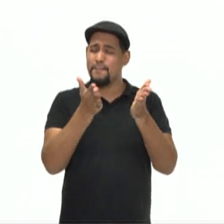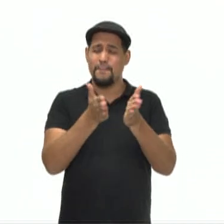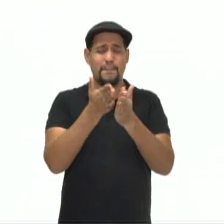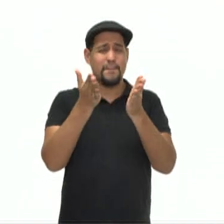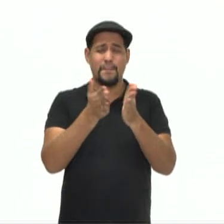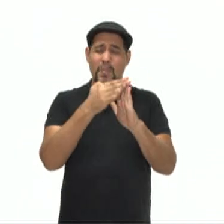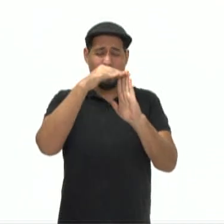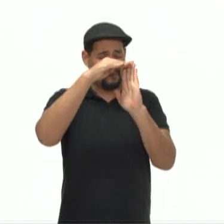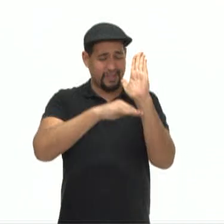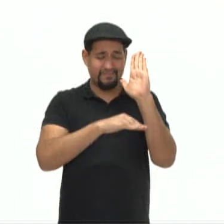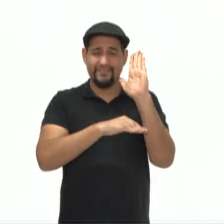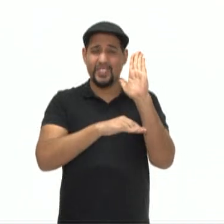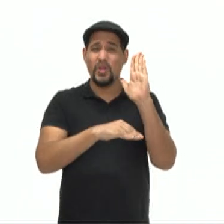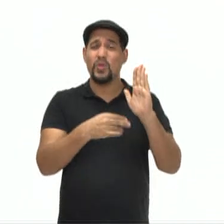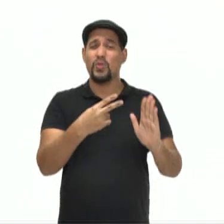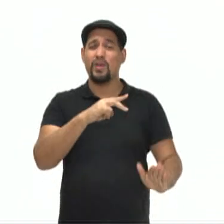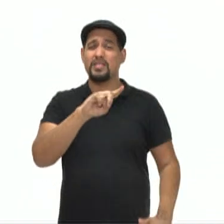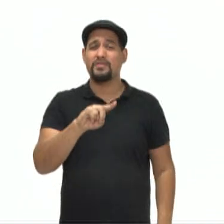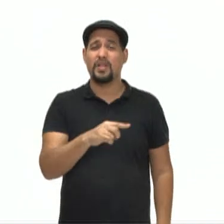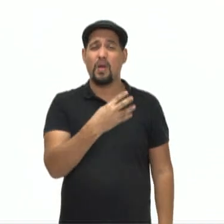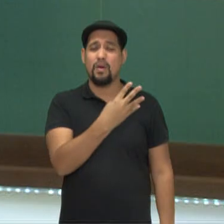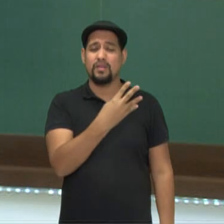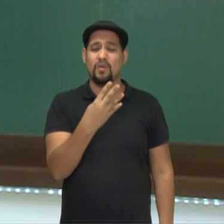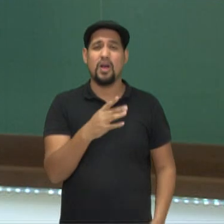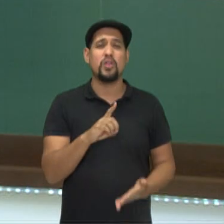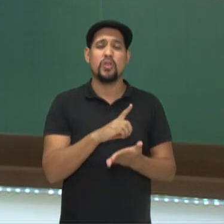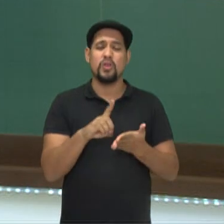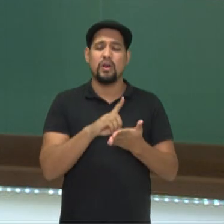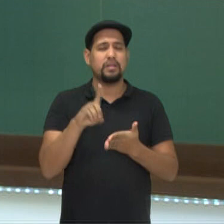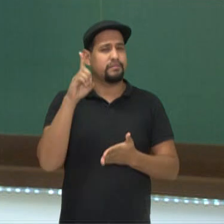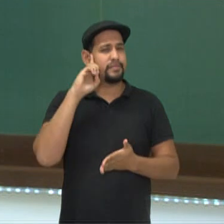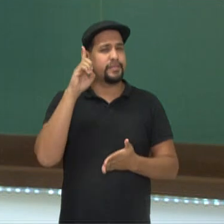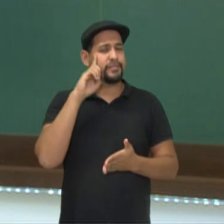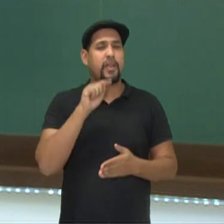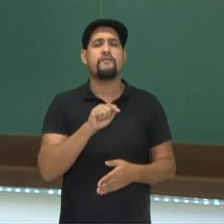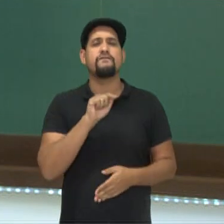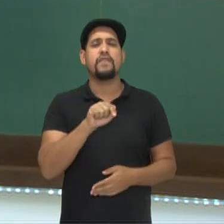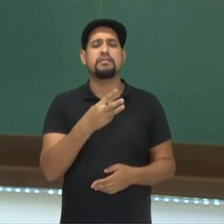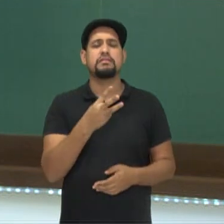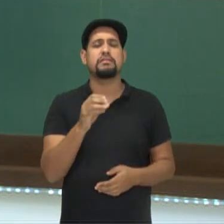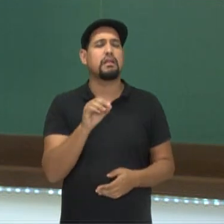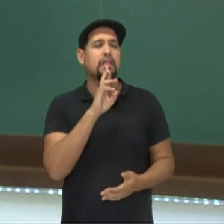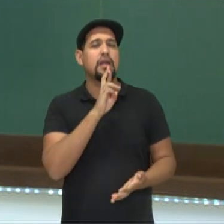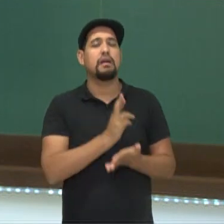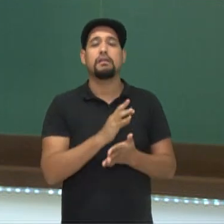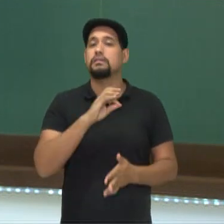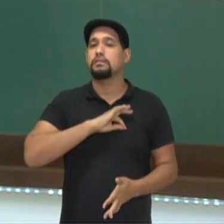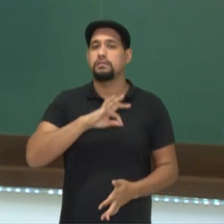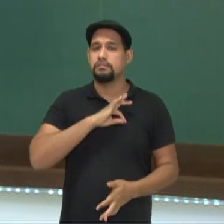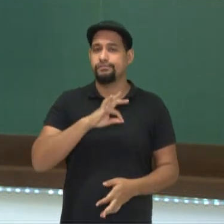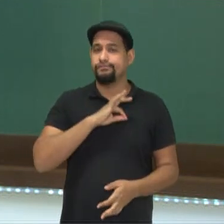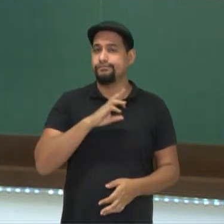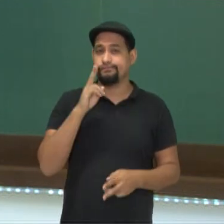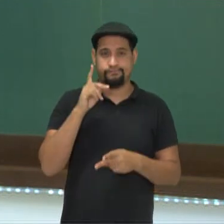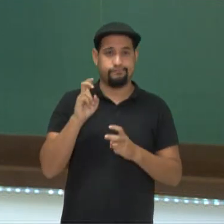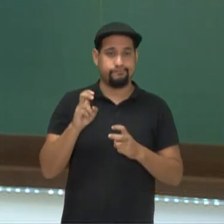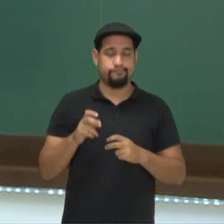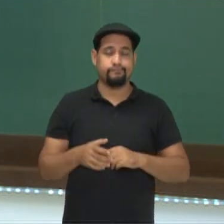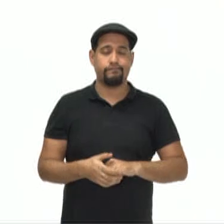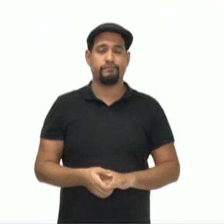$2,44 por dia. Calcula isso, multiplica por 30 para você ter a noção de quanto eles ganham no mês.